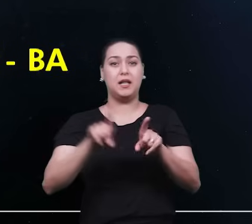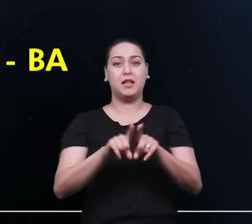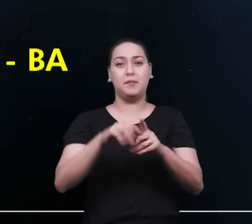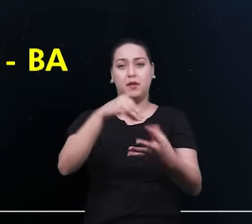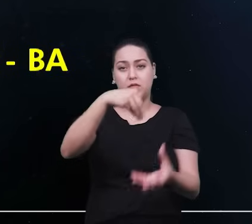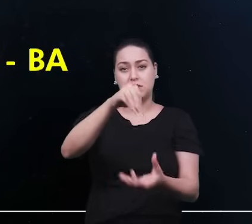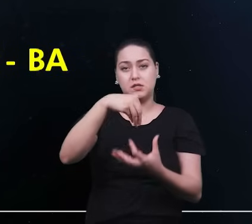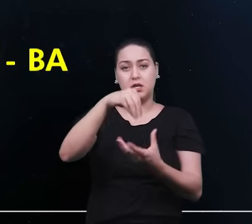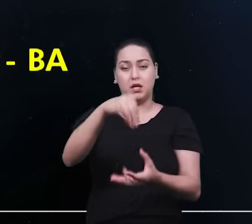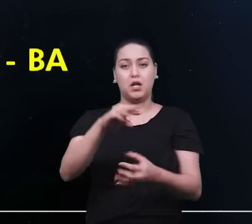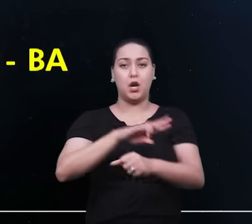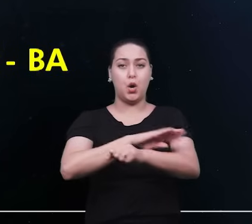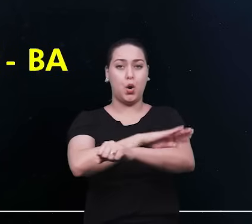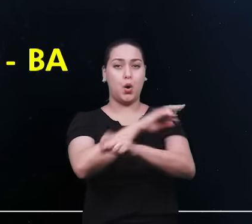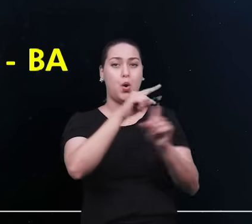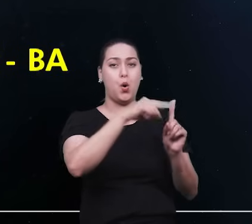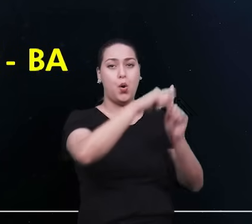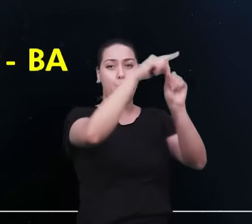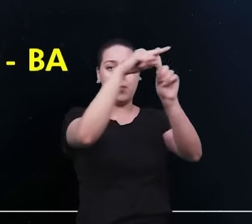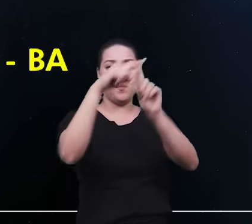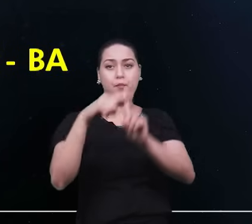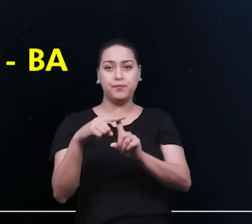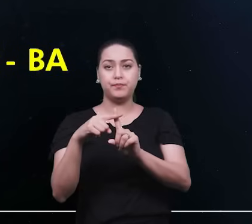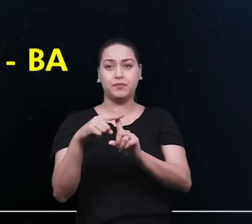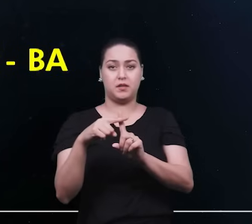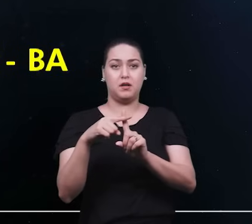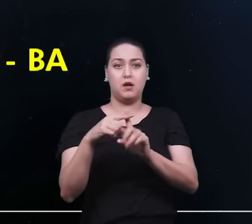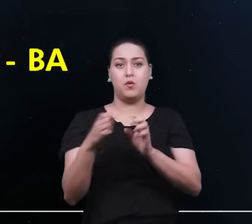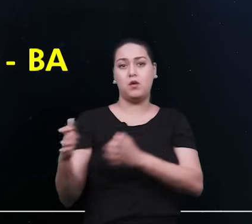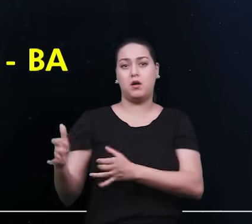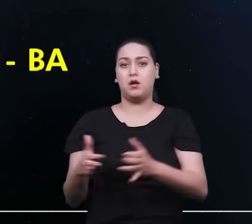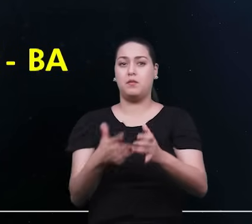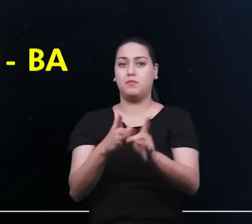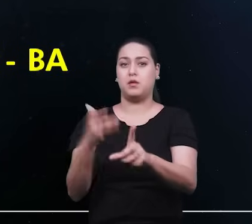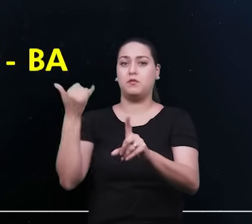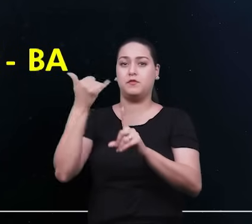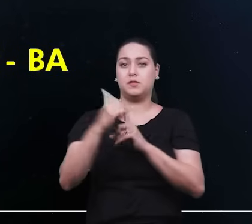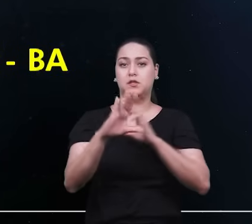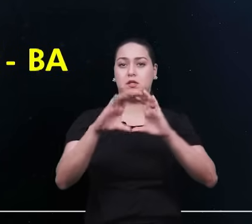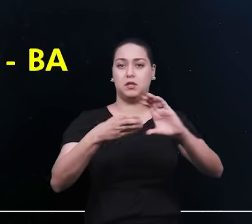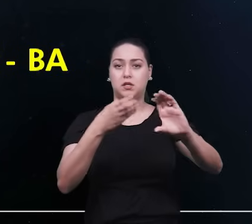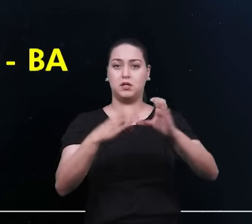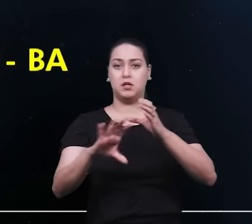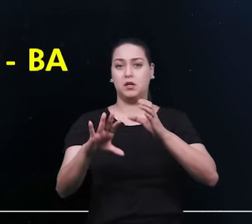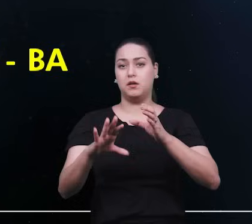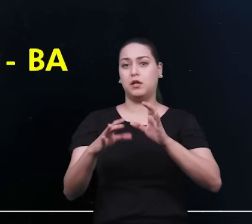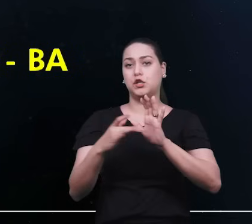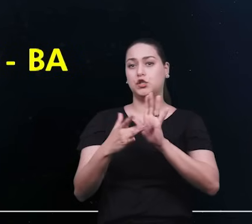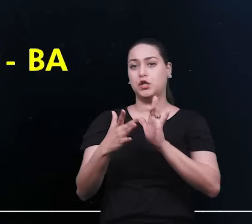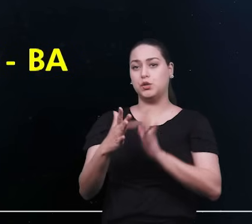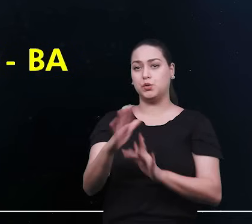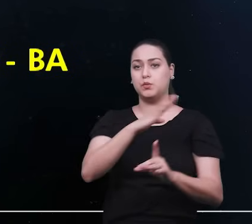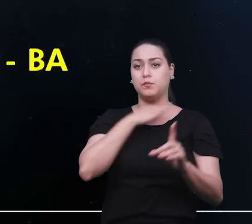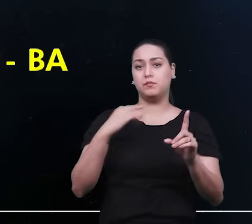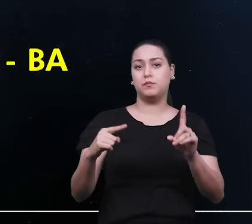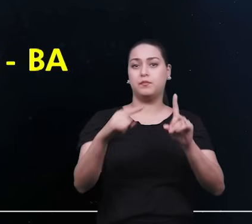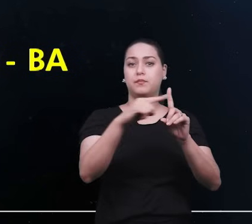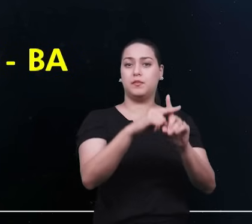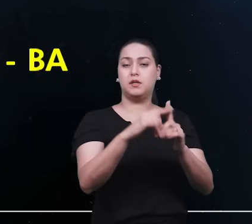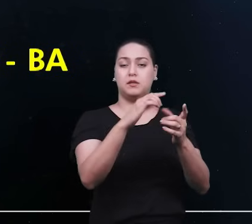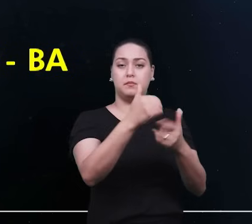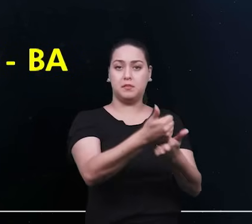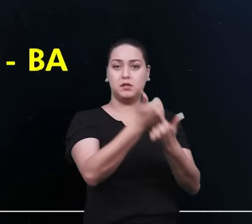Gólgota. Esse foi o caminho profetizado em Cantares, com vistas ao sacrifício do Senhor Jesus para